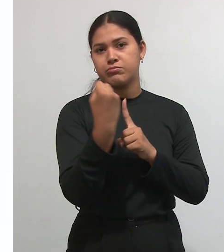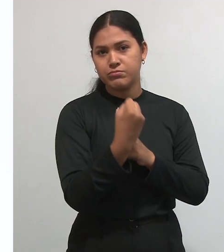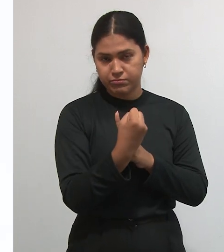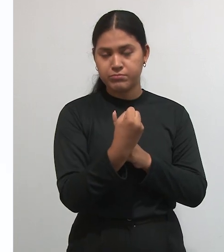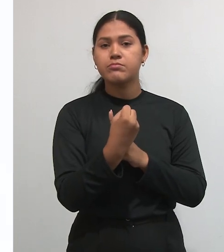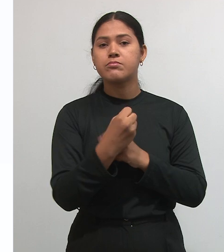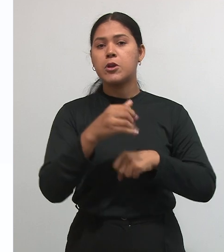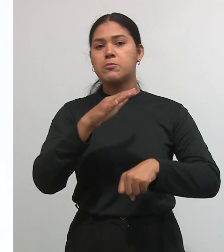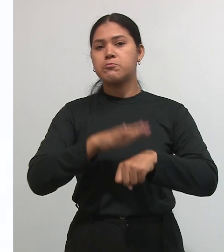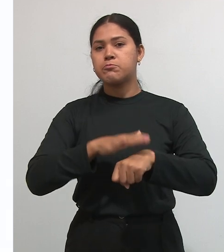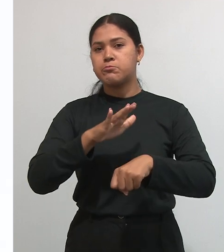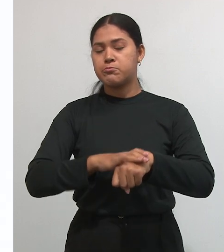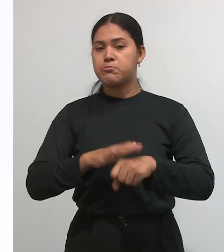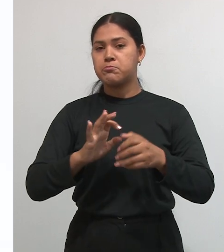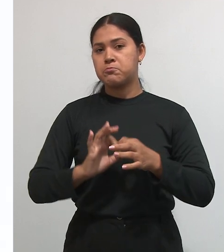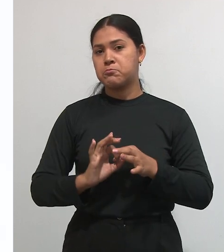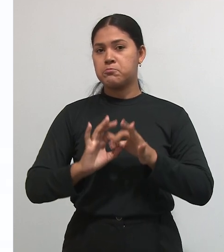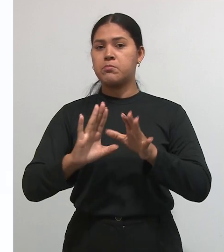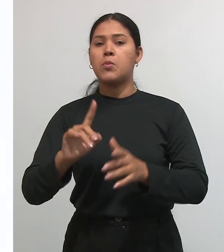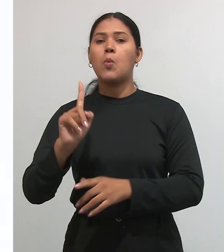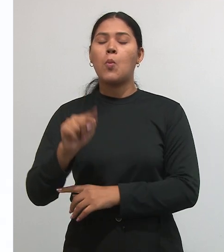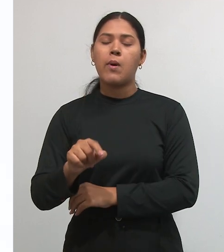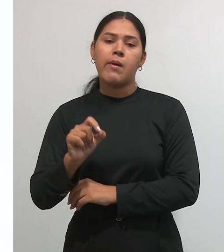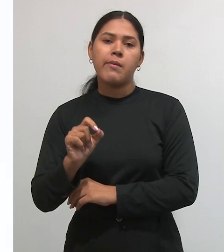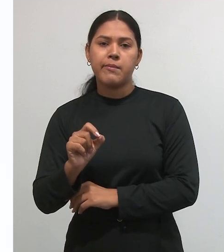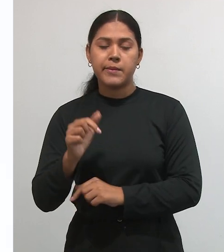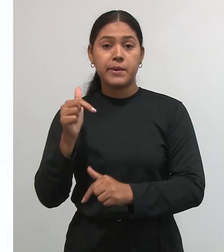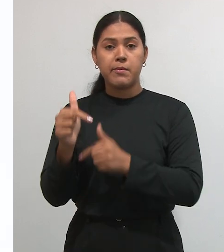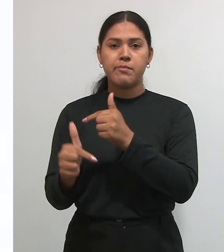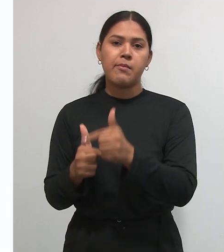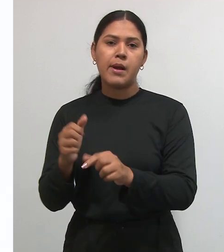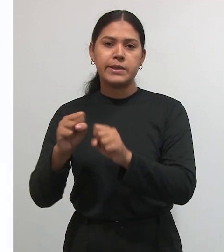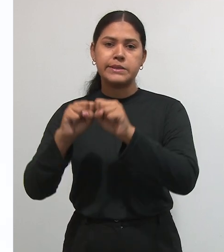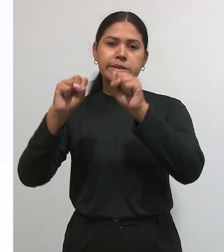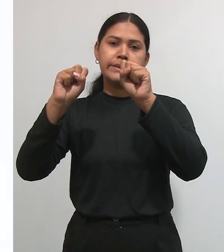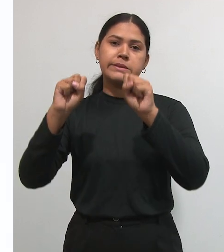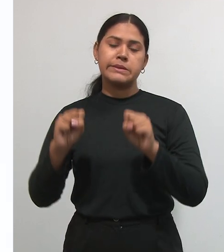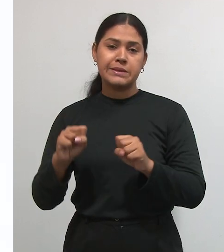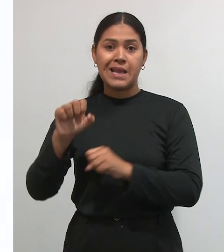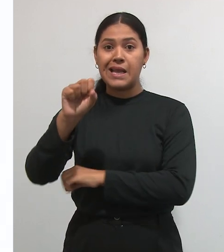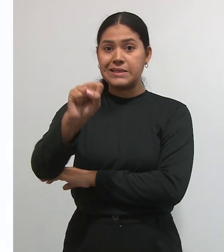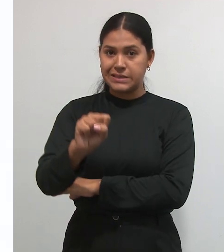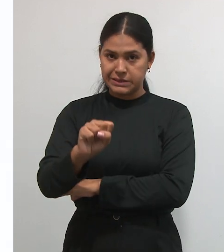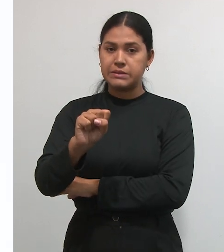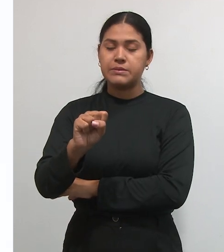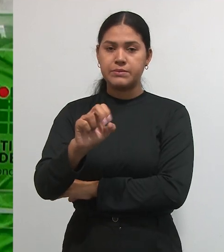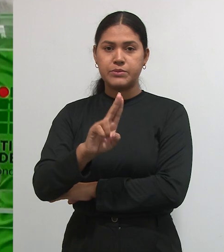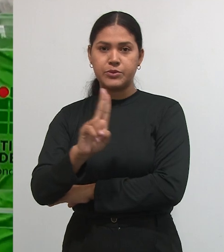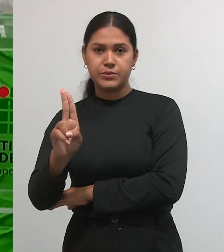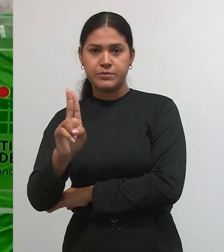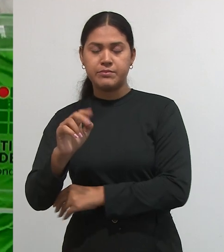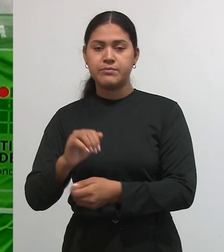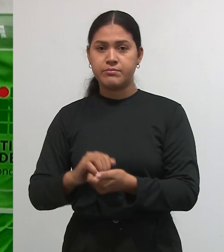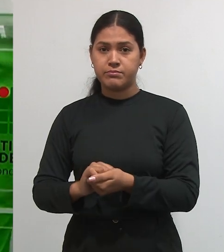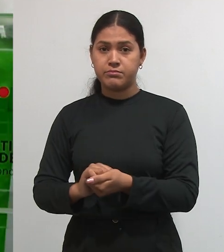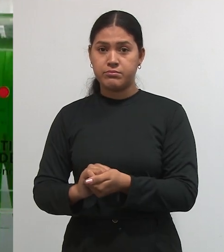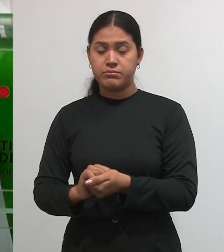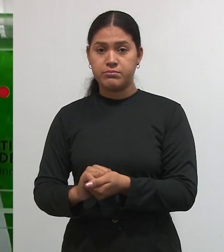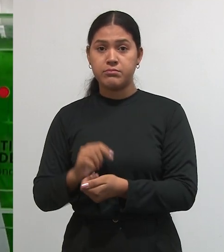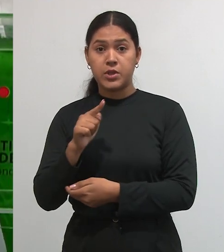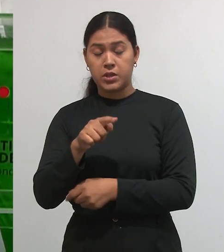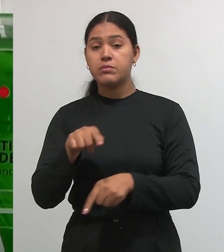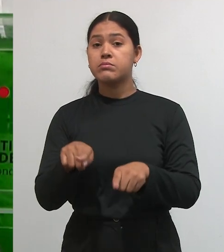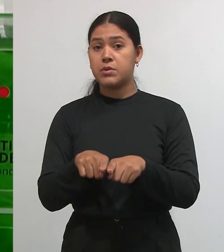sociais autônomos, que são o sistema S. Eles também